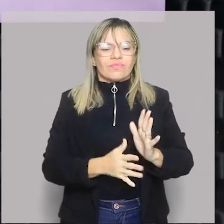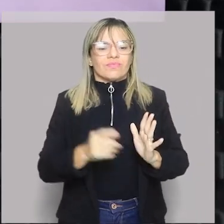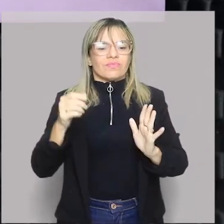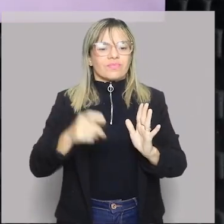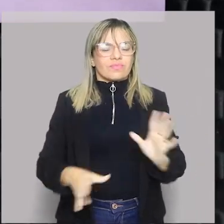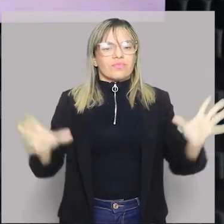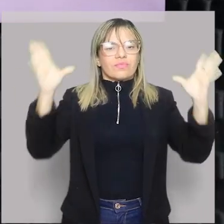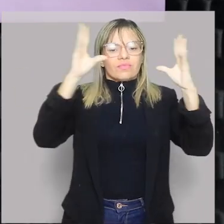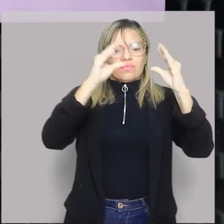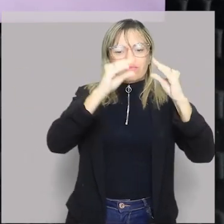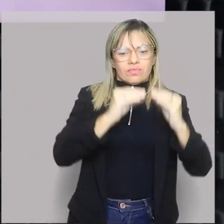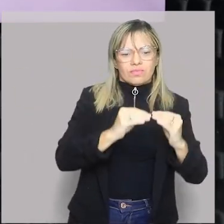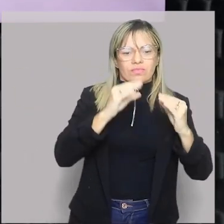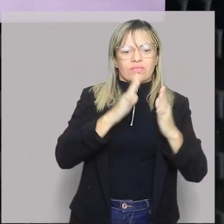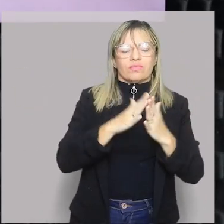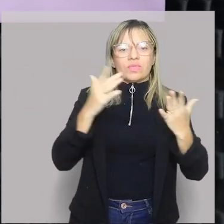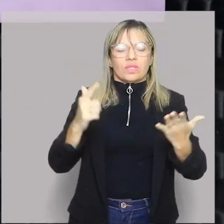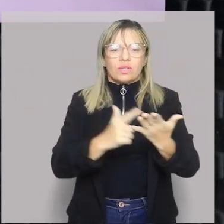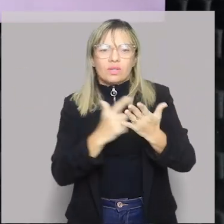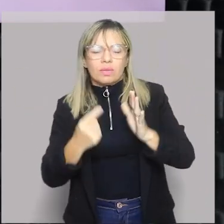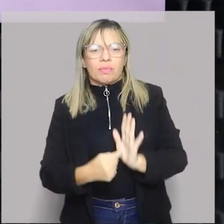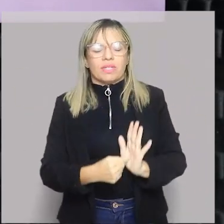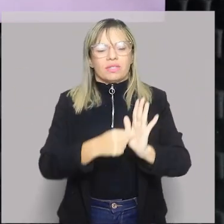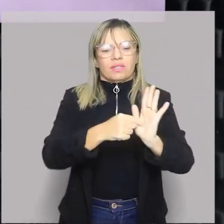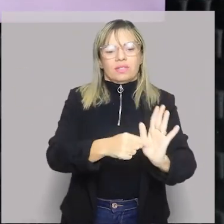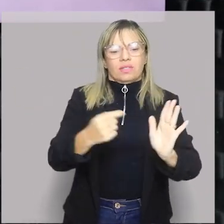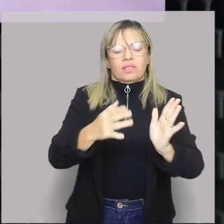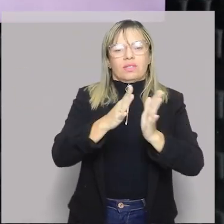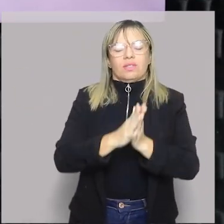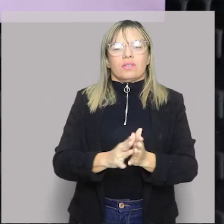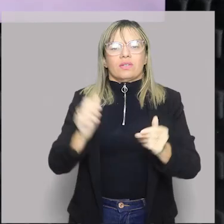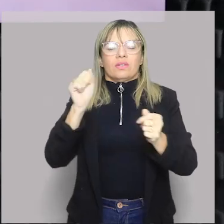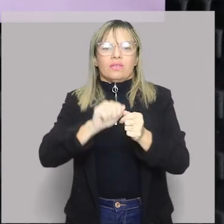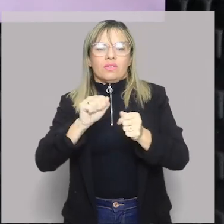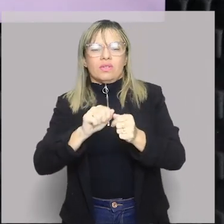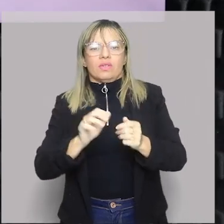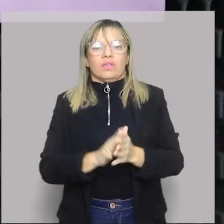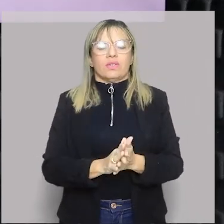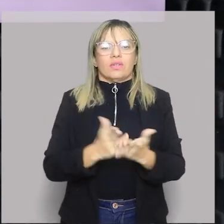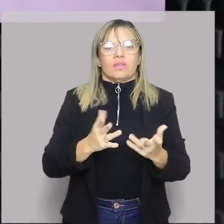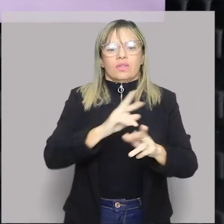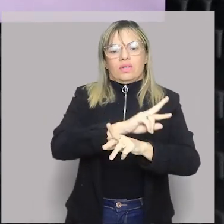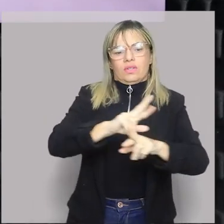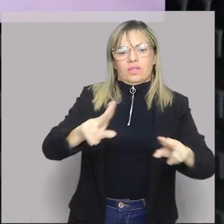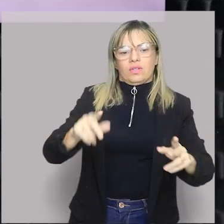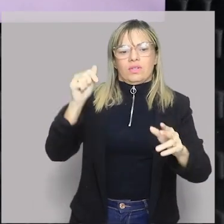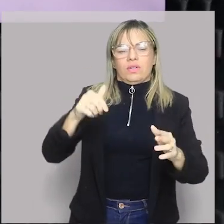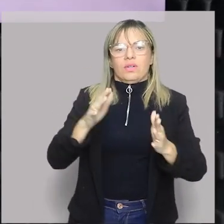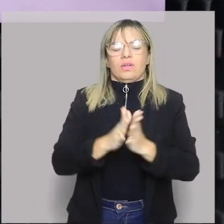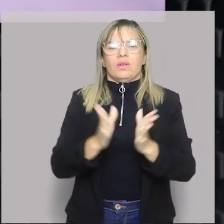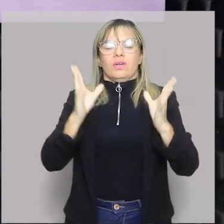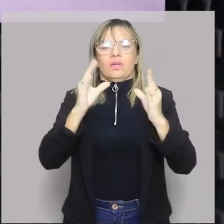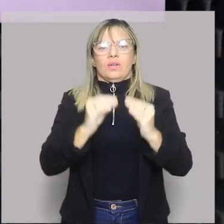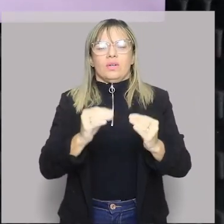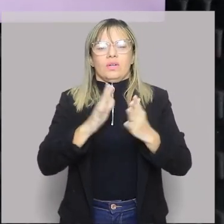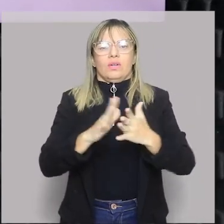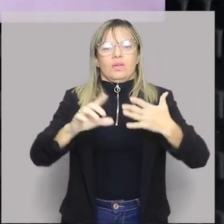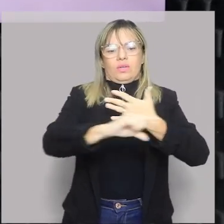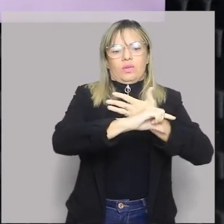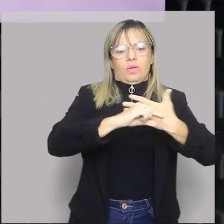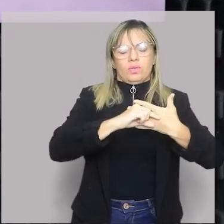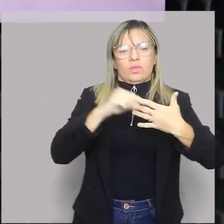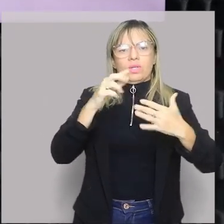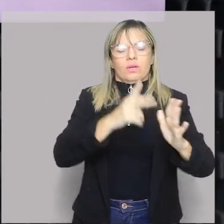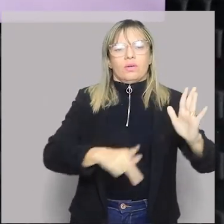vamos sintetizar uma obra. Só que nós vamos fazer essa síntese, normalmente, ela é feita pelo autor da própria